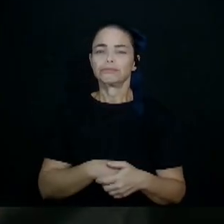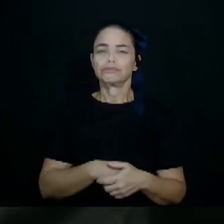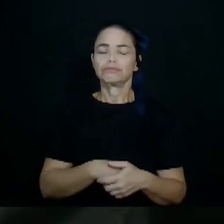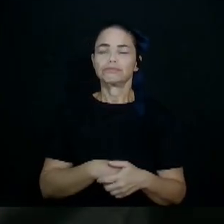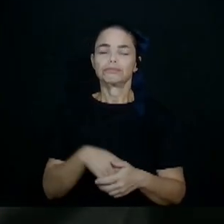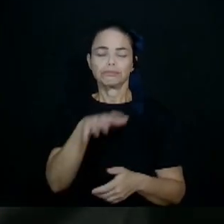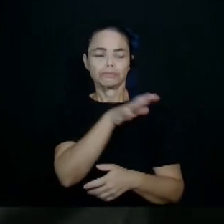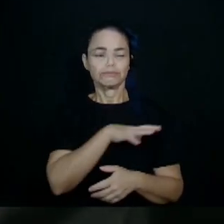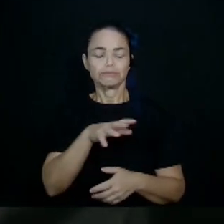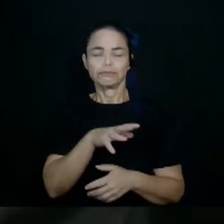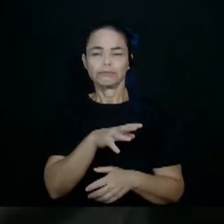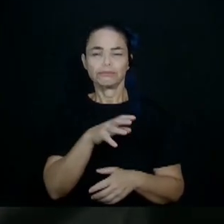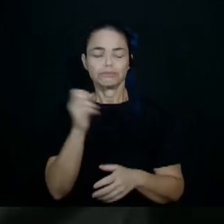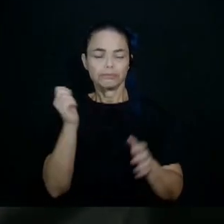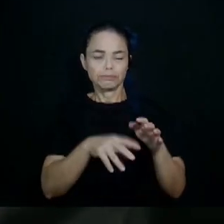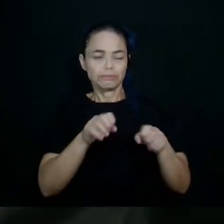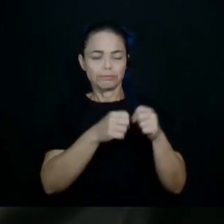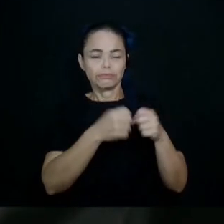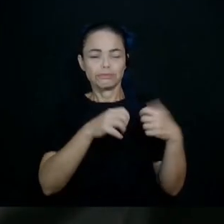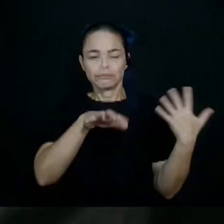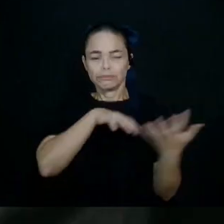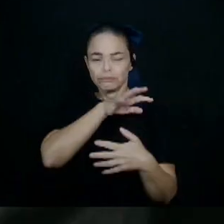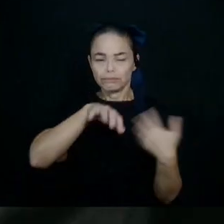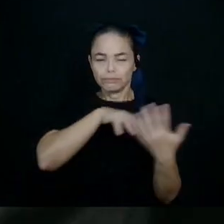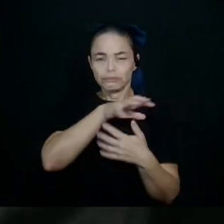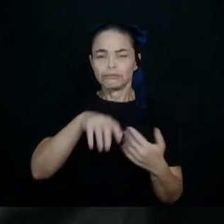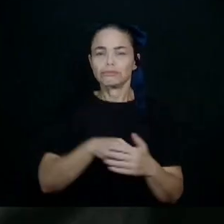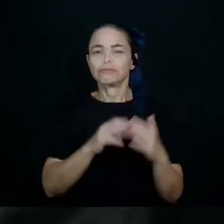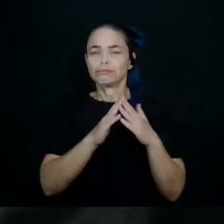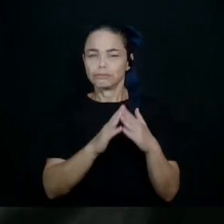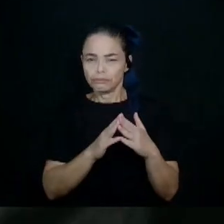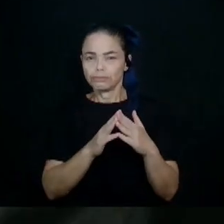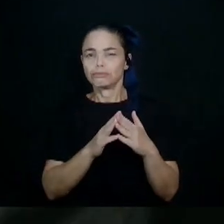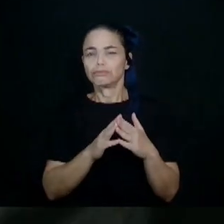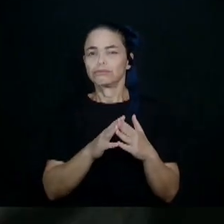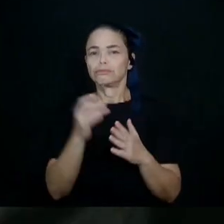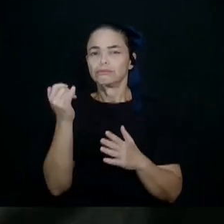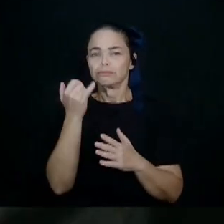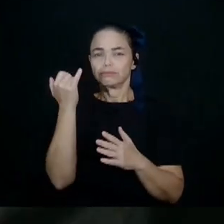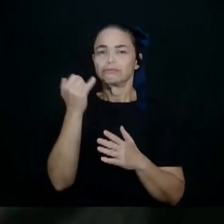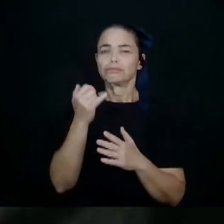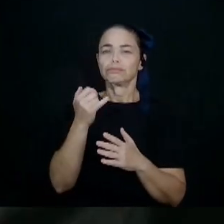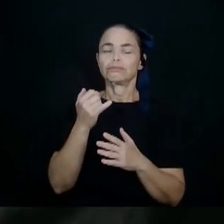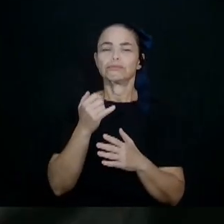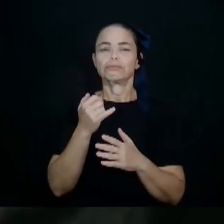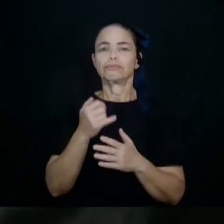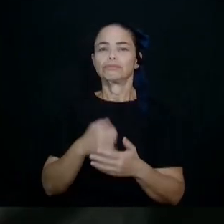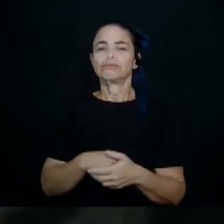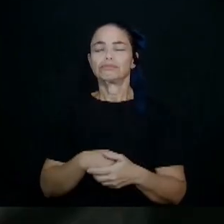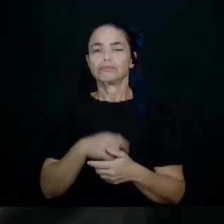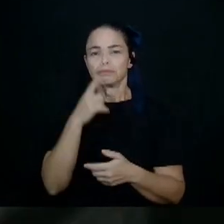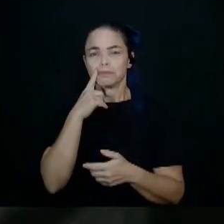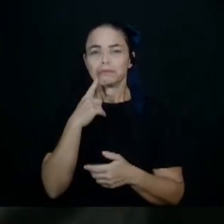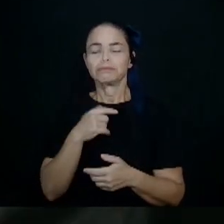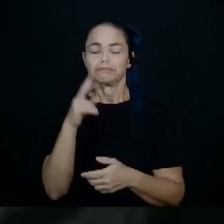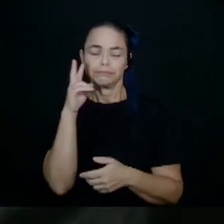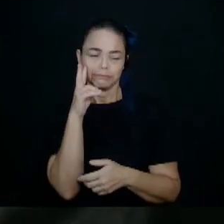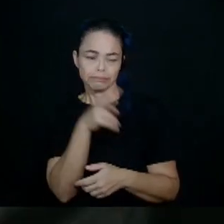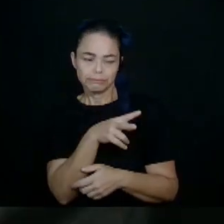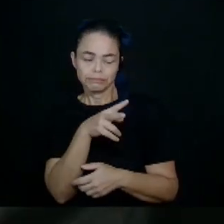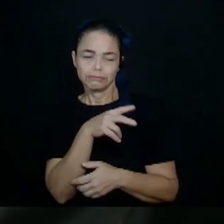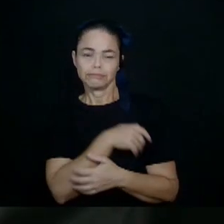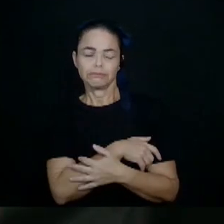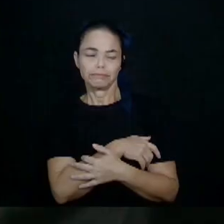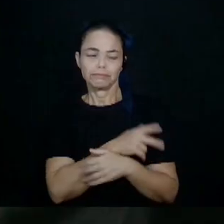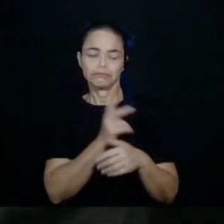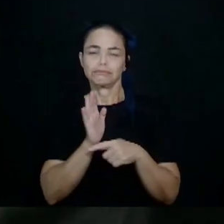coisa quebrada, fora do lugar lá na sua casa. Importante dar uma olhadinha, de repente buscar